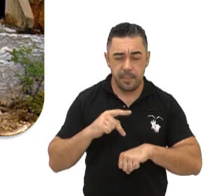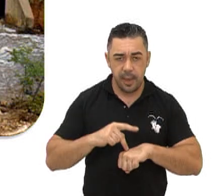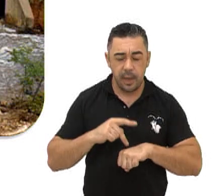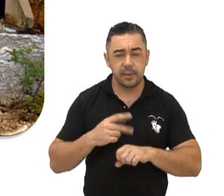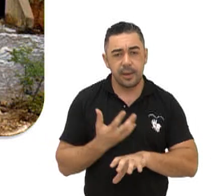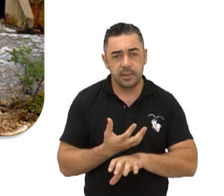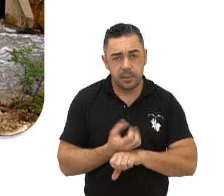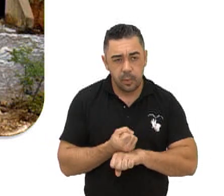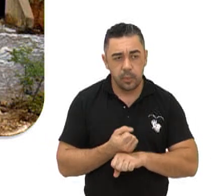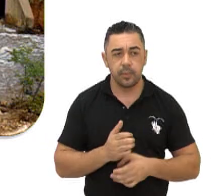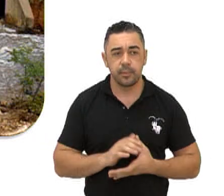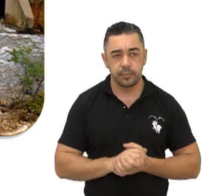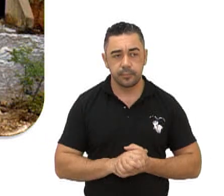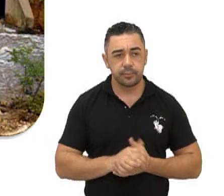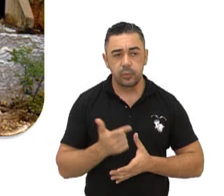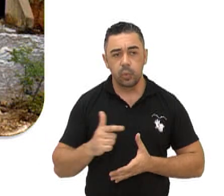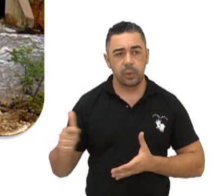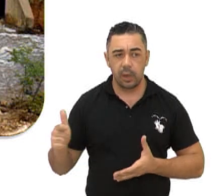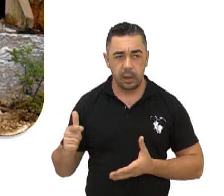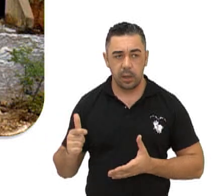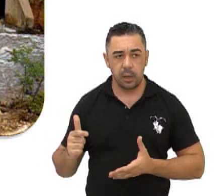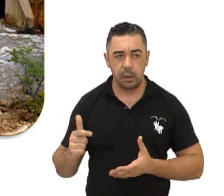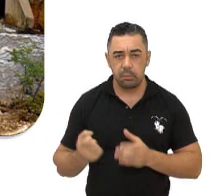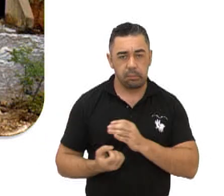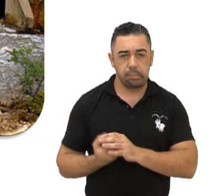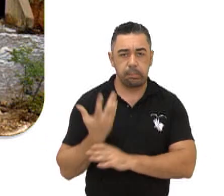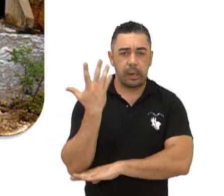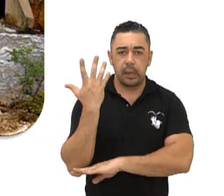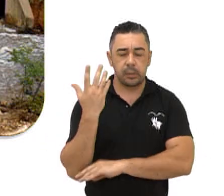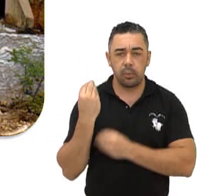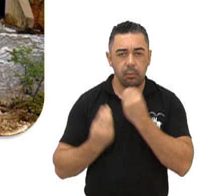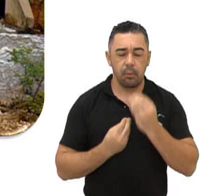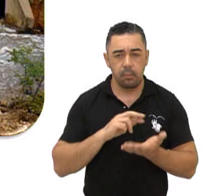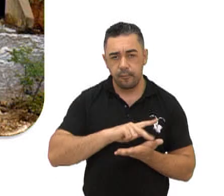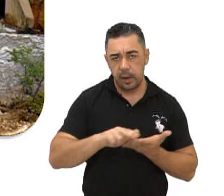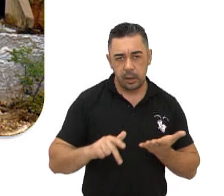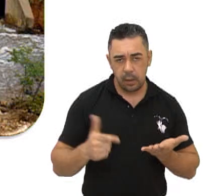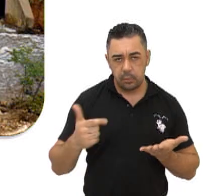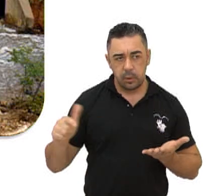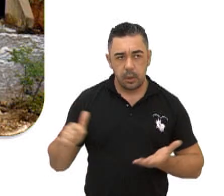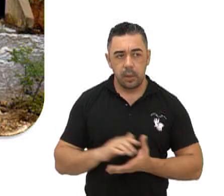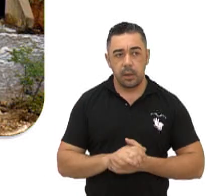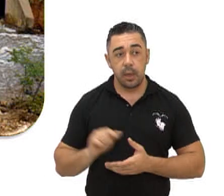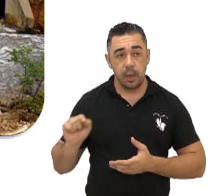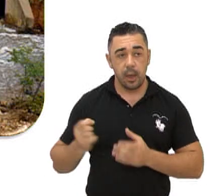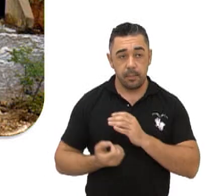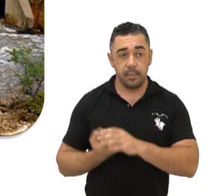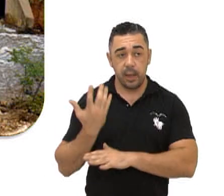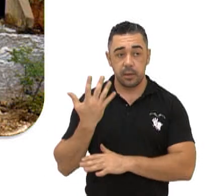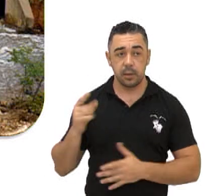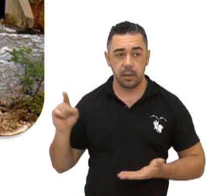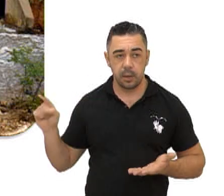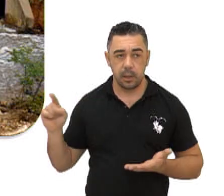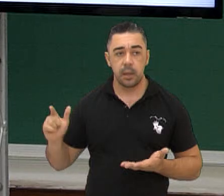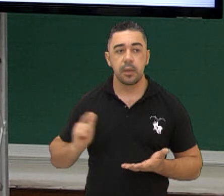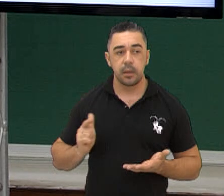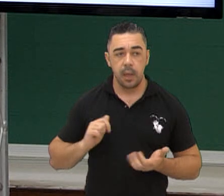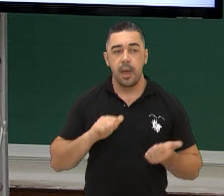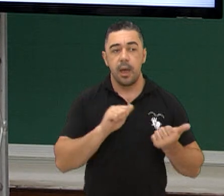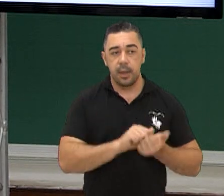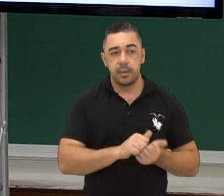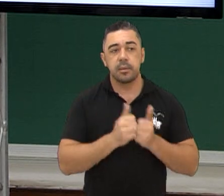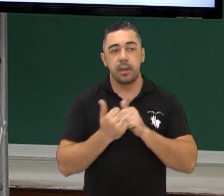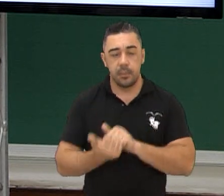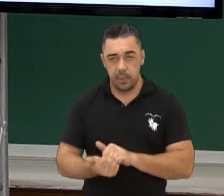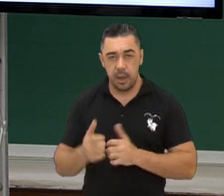e seco. Então, não tem muita planta mesmo, não tem uma variedade muito grande. E as plantas que tem lá, elas têm que se adaptar